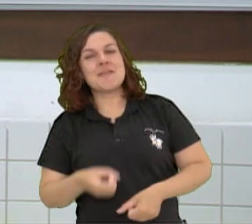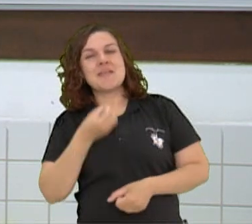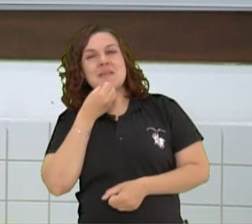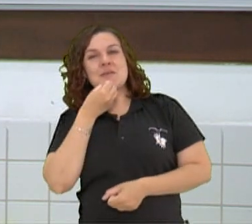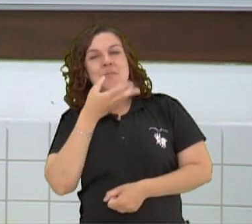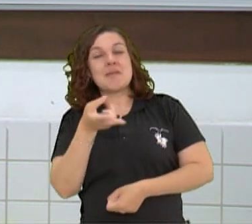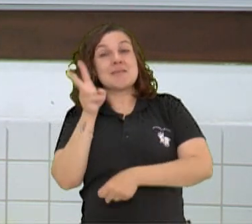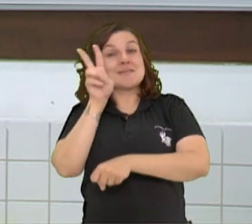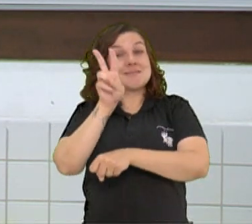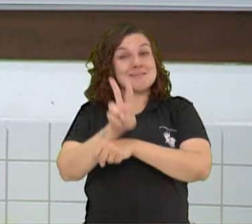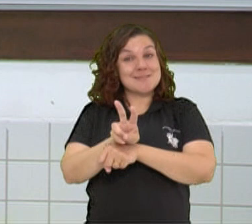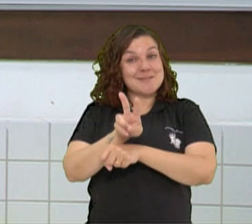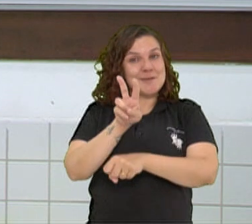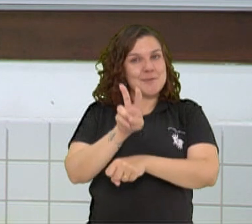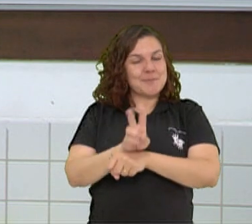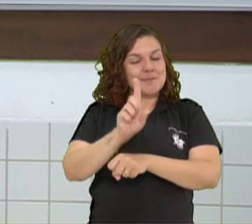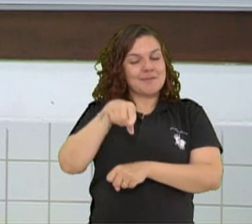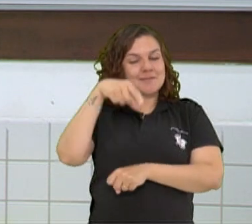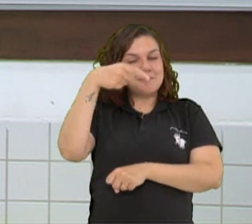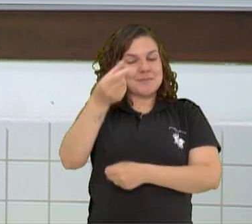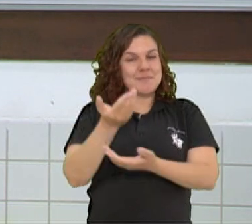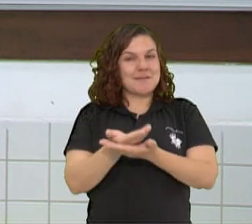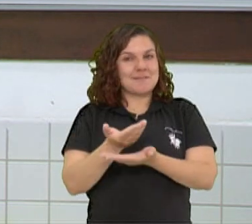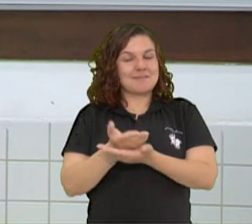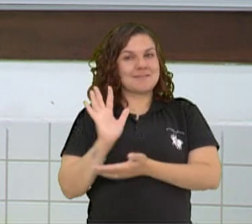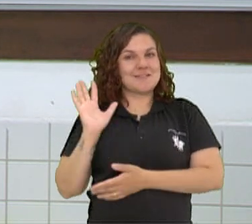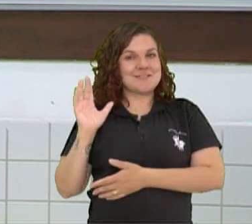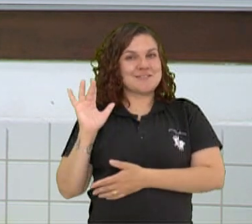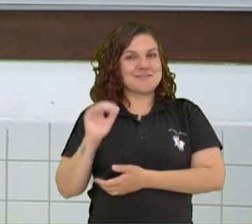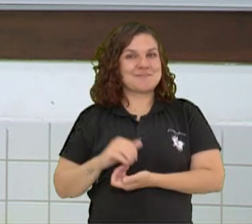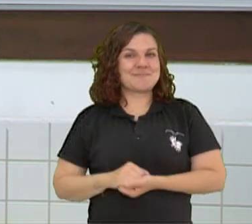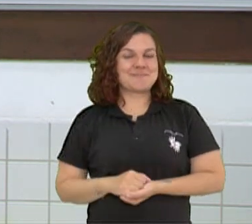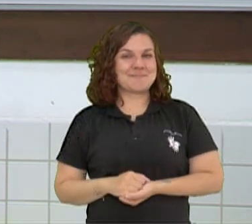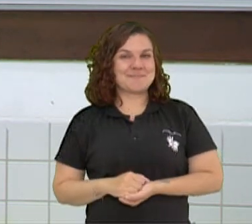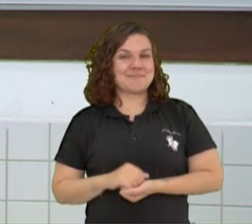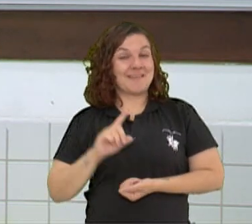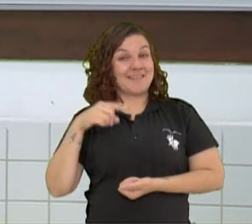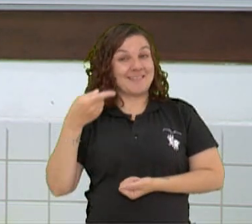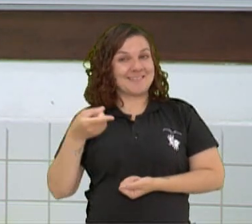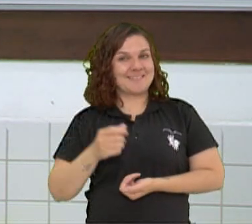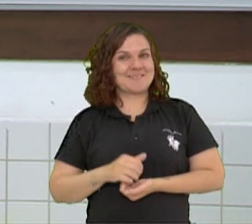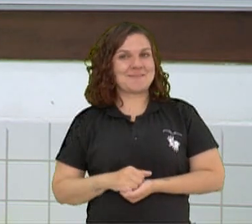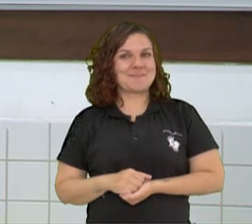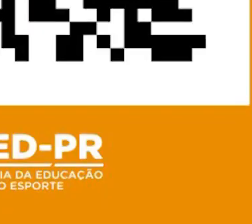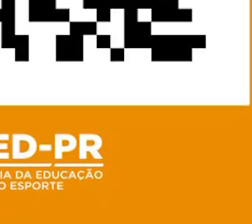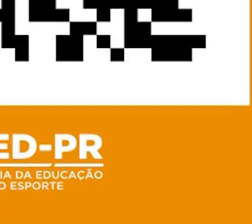se cuidem e até a nossa próxima aula. Tchau, até mais!